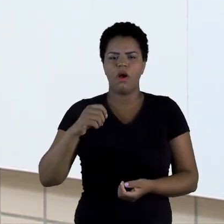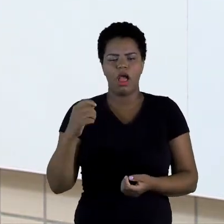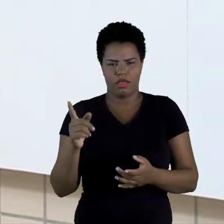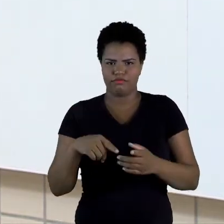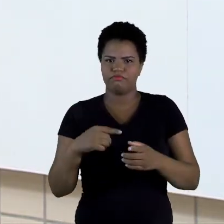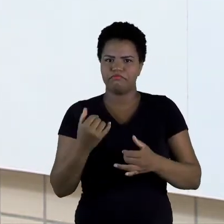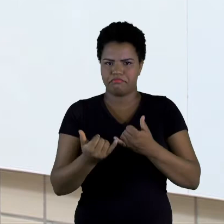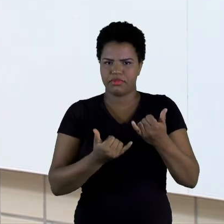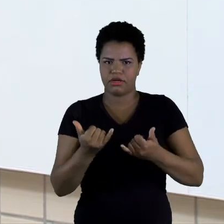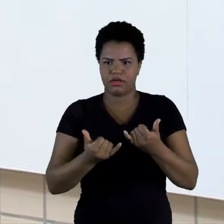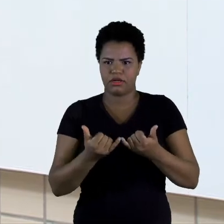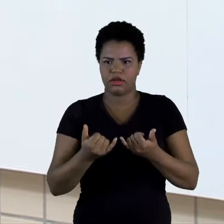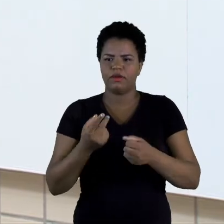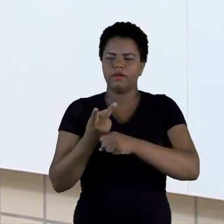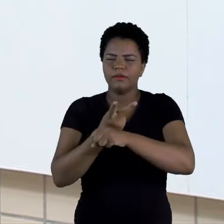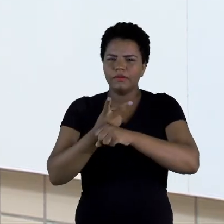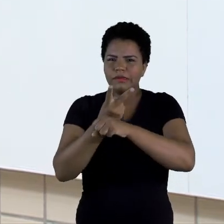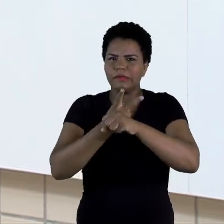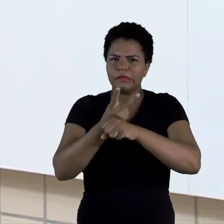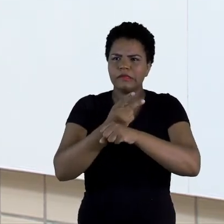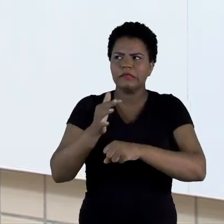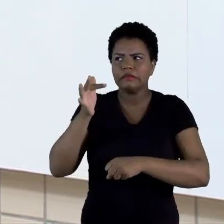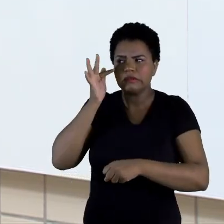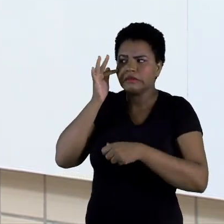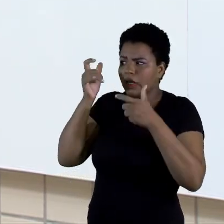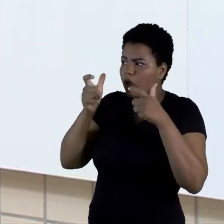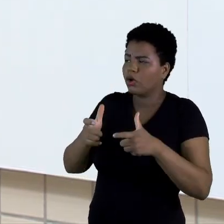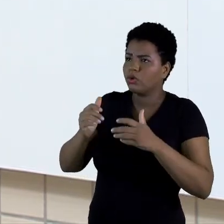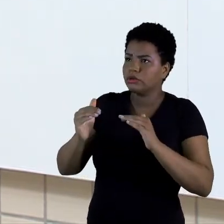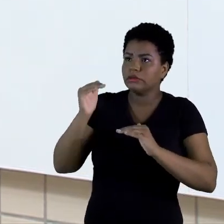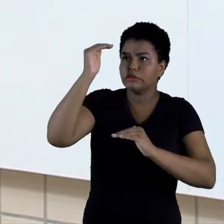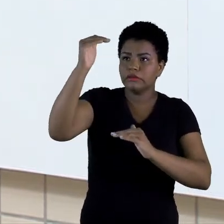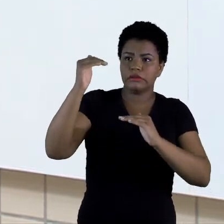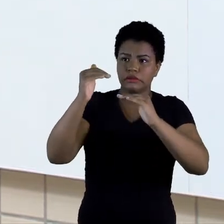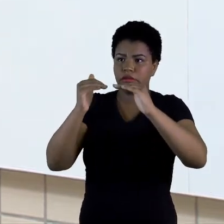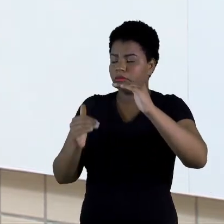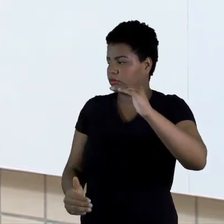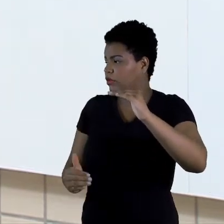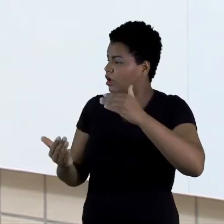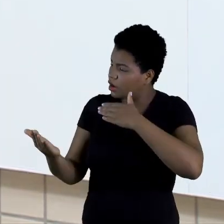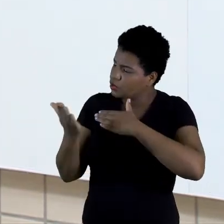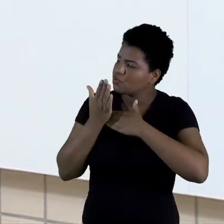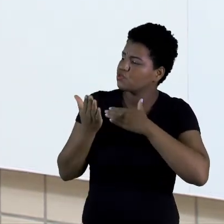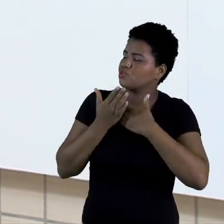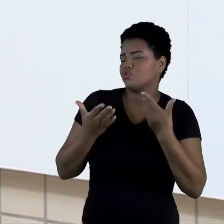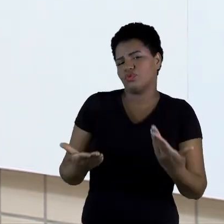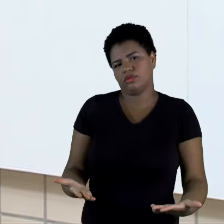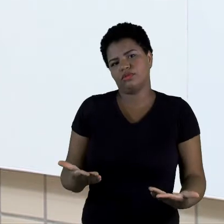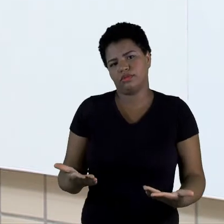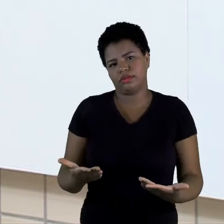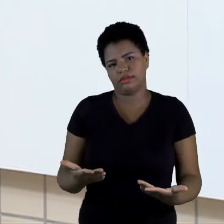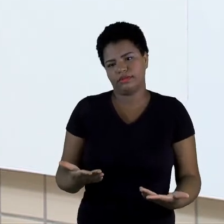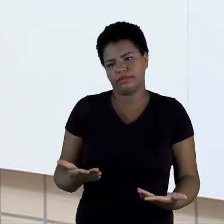procurar? Vixe, Francisquinha, está onde? Em cima, embaixo? Fala para mim, me ajuda. Embaixo, aqui, ó.